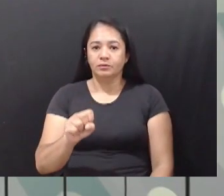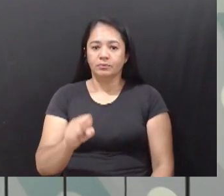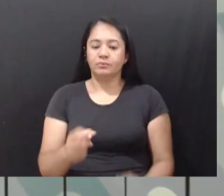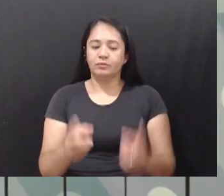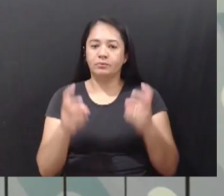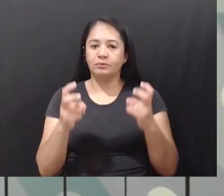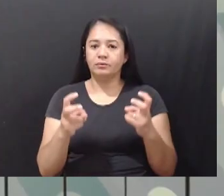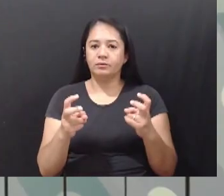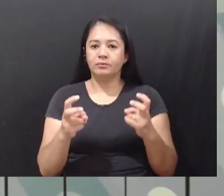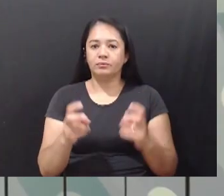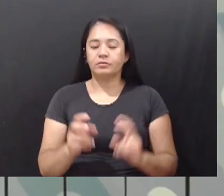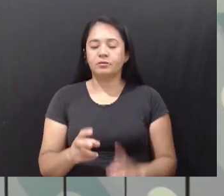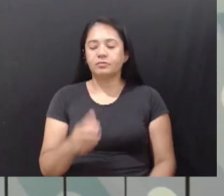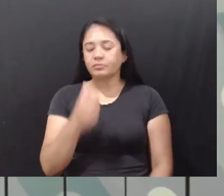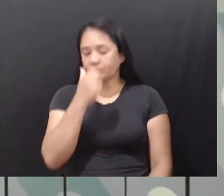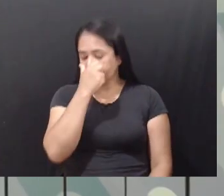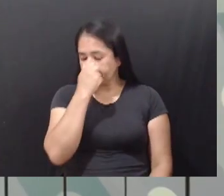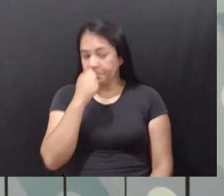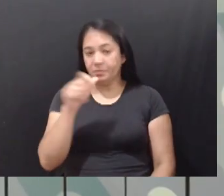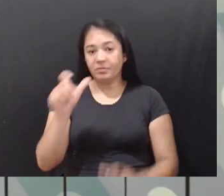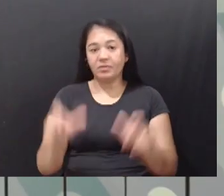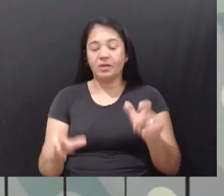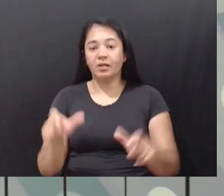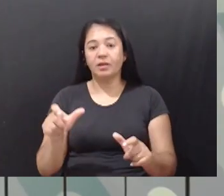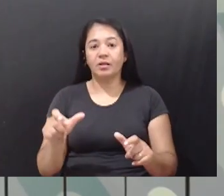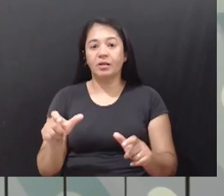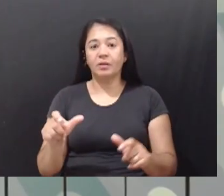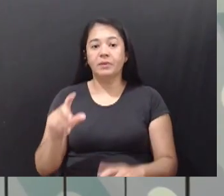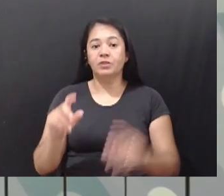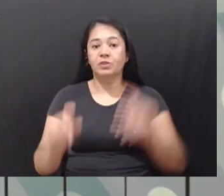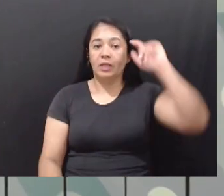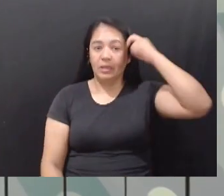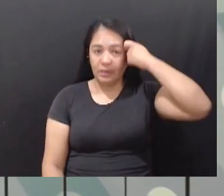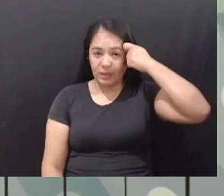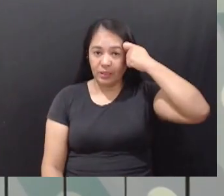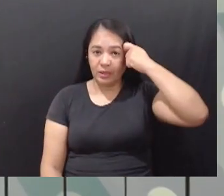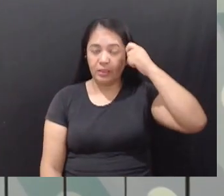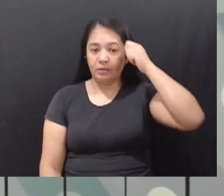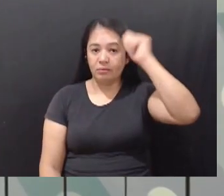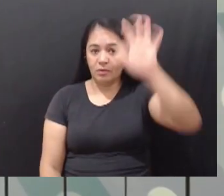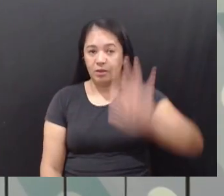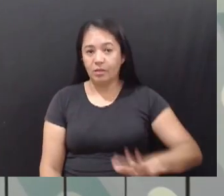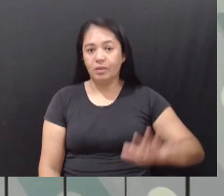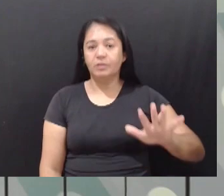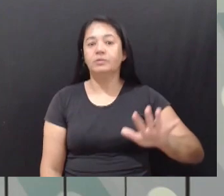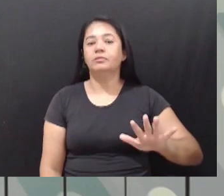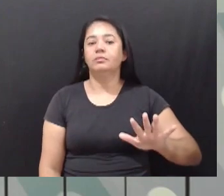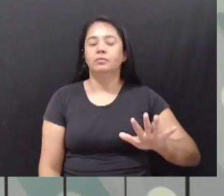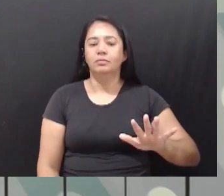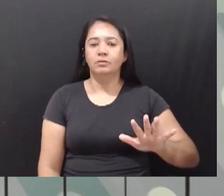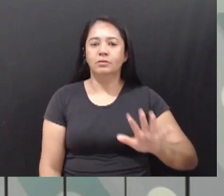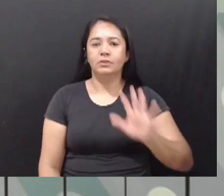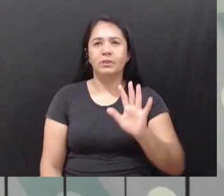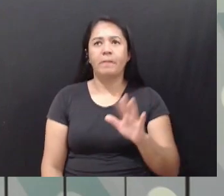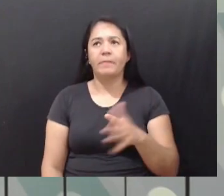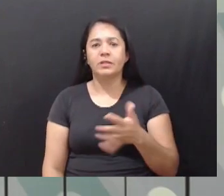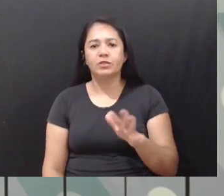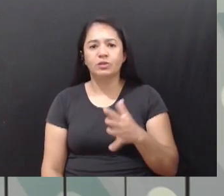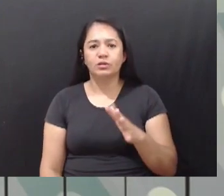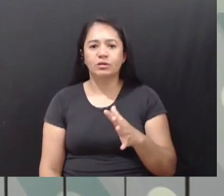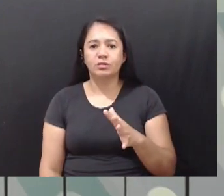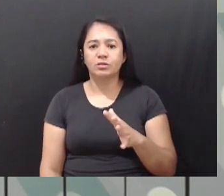no mundo e a Organização Mundial da Saúde reconhece sua alta prevalência em pessoas de ascendência